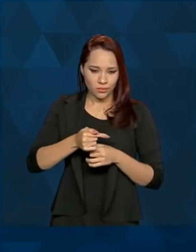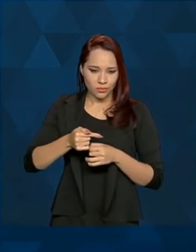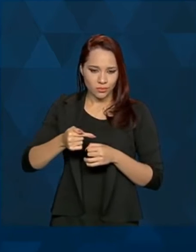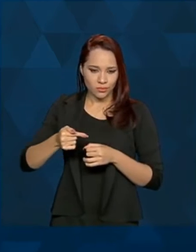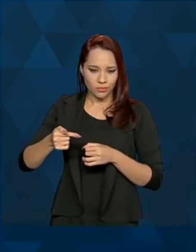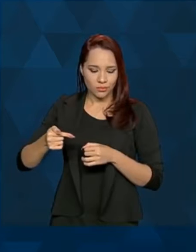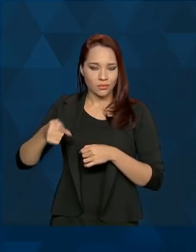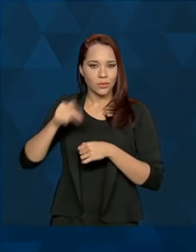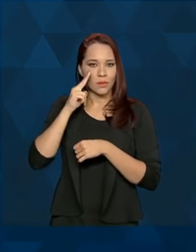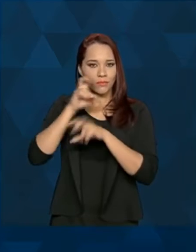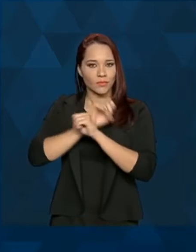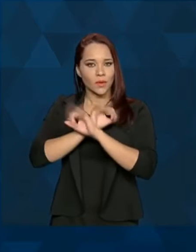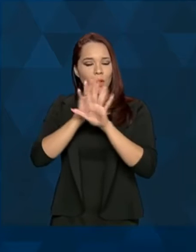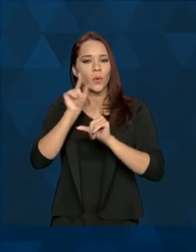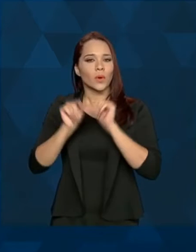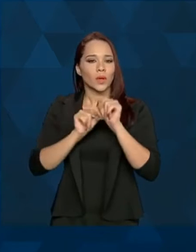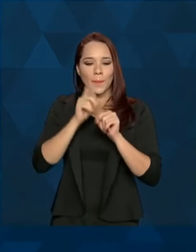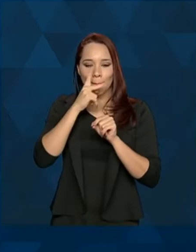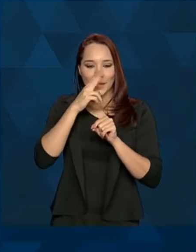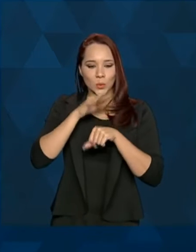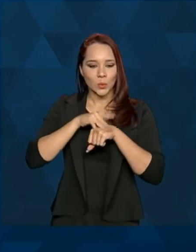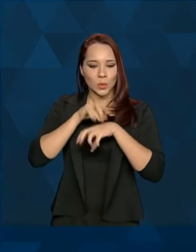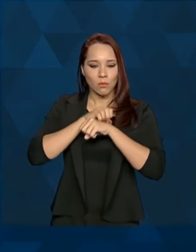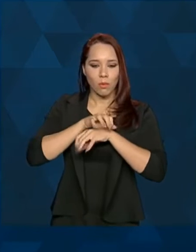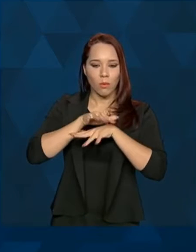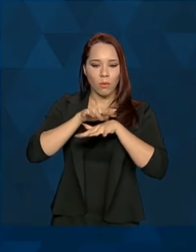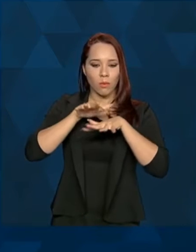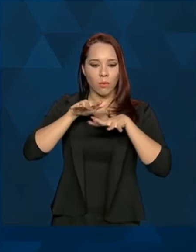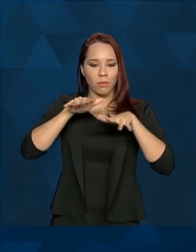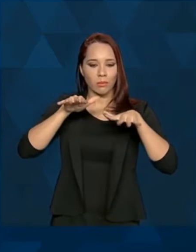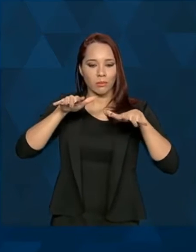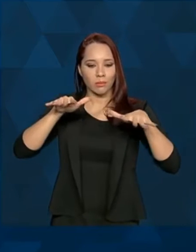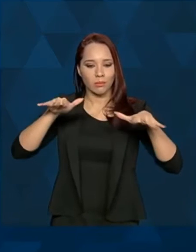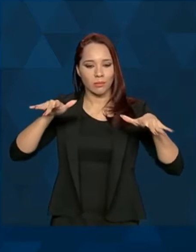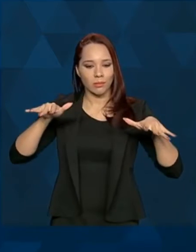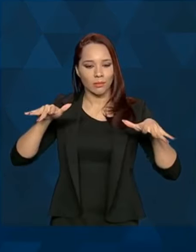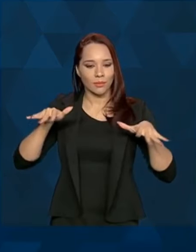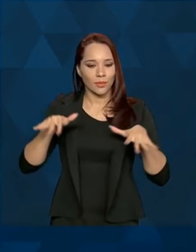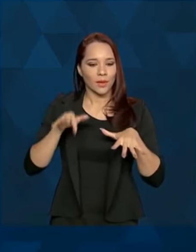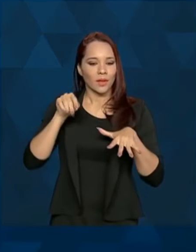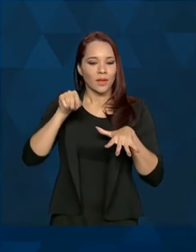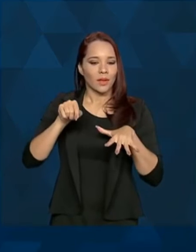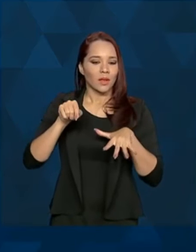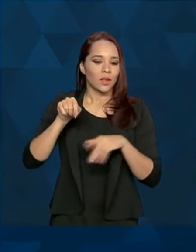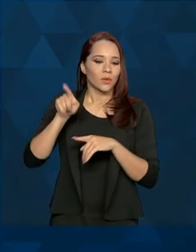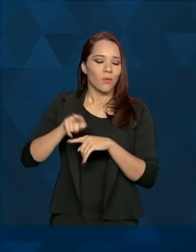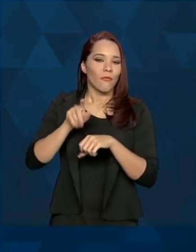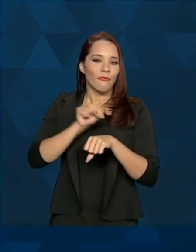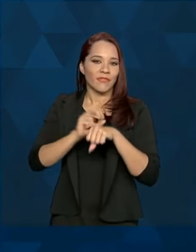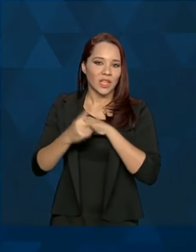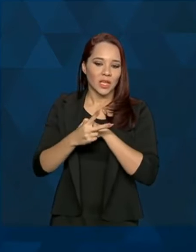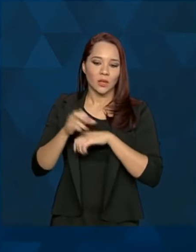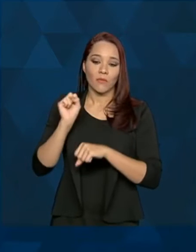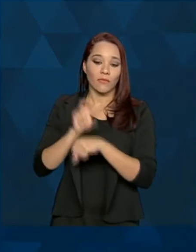vê claramente um espalhamento, como a gente costuma dizer, um spread, um espalhamento do vírus para